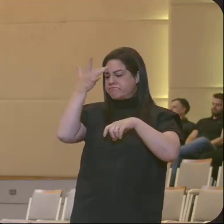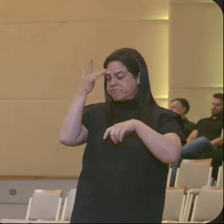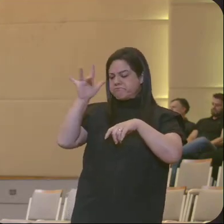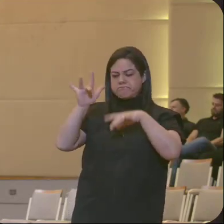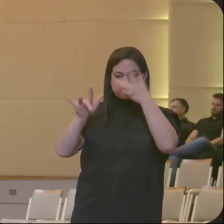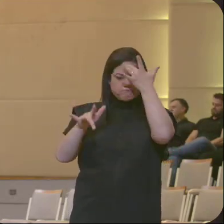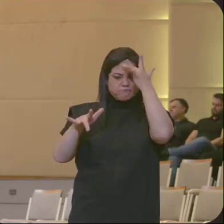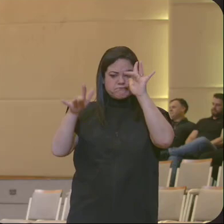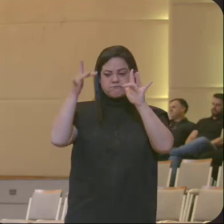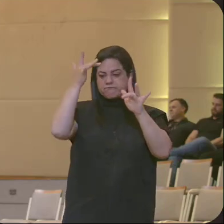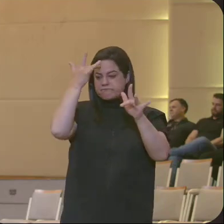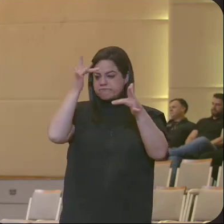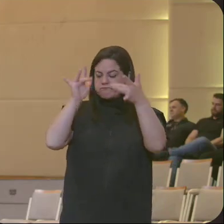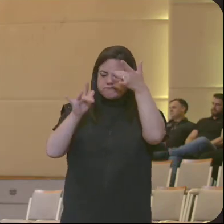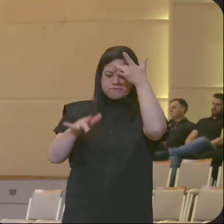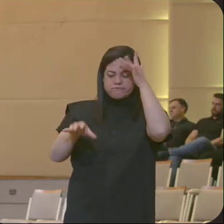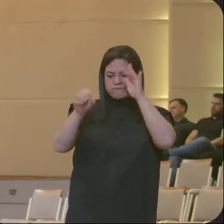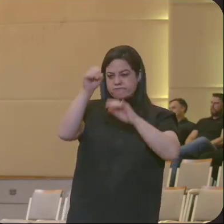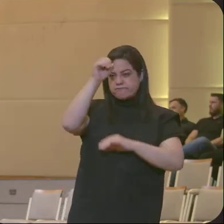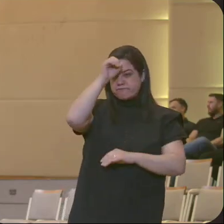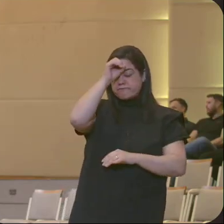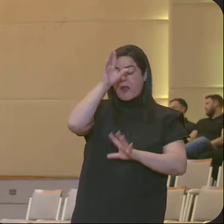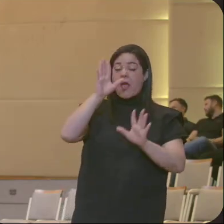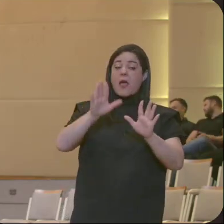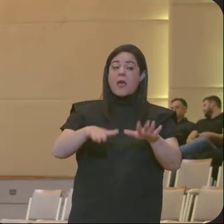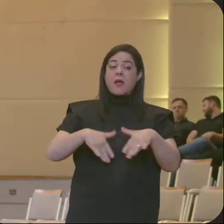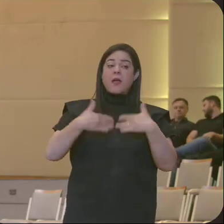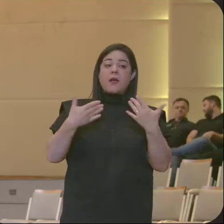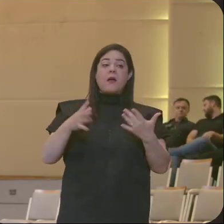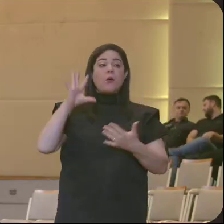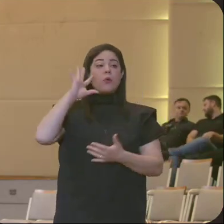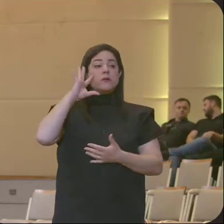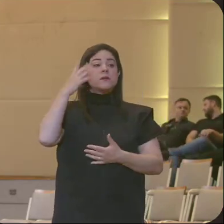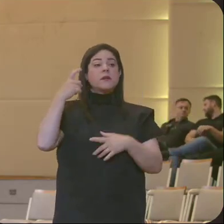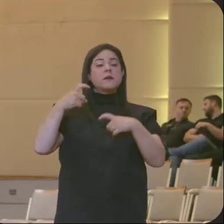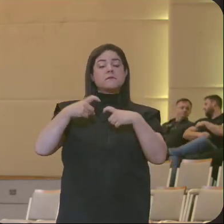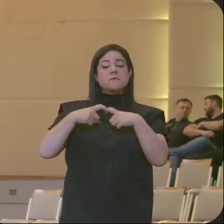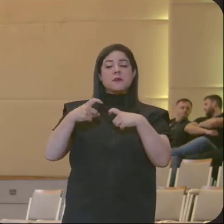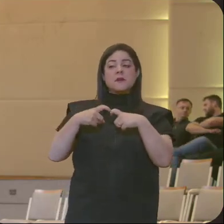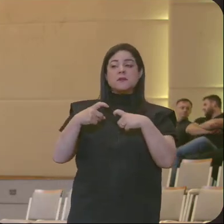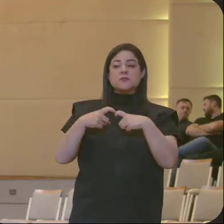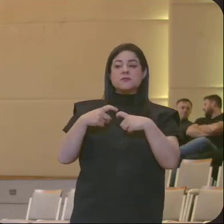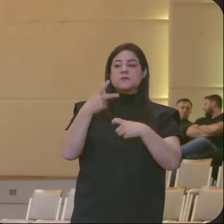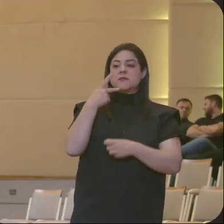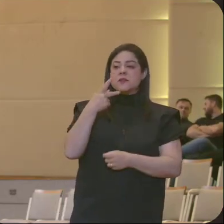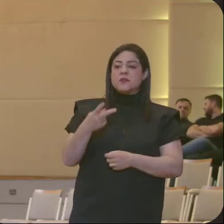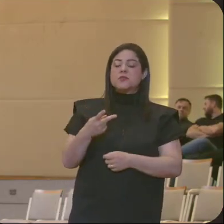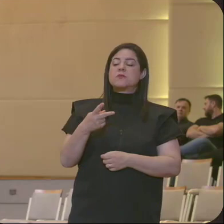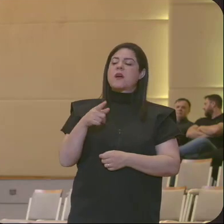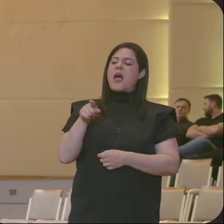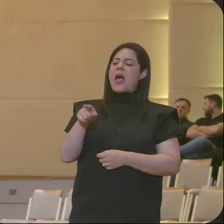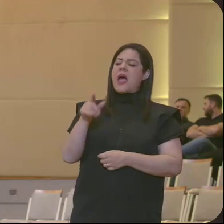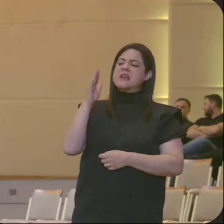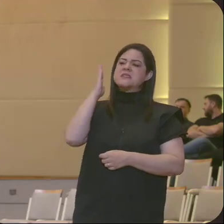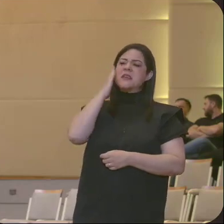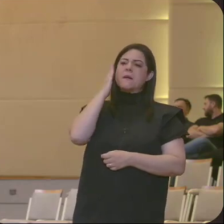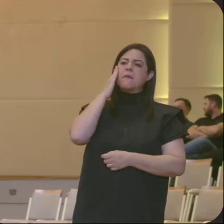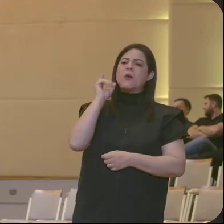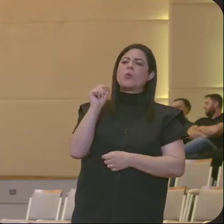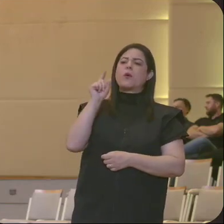vários diagnósticos, nenhum fechava, até num momento em que os médicos colocaram um diagnóstico